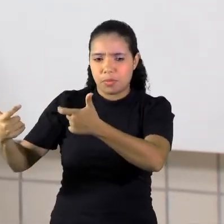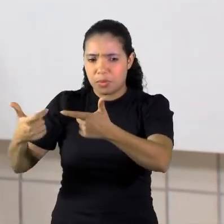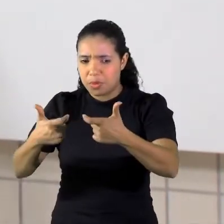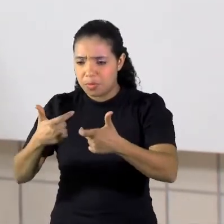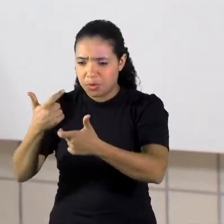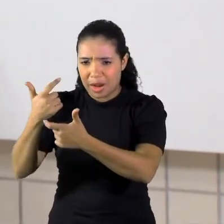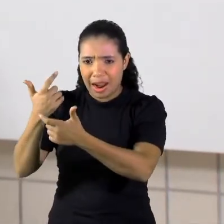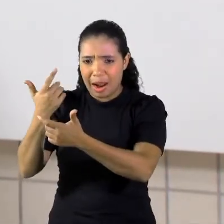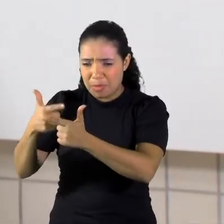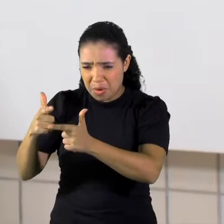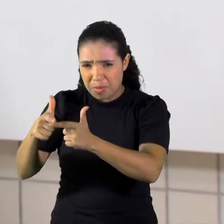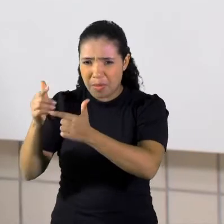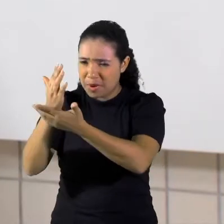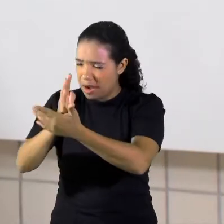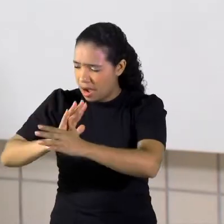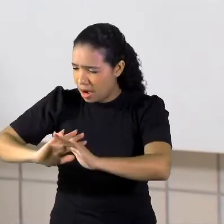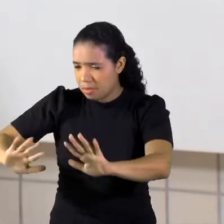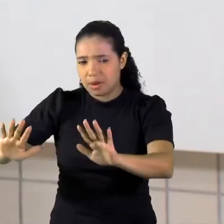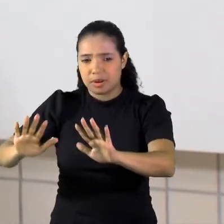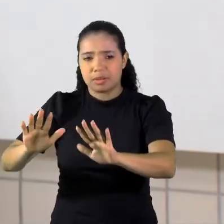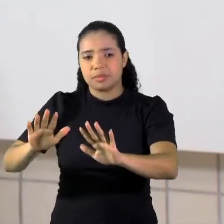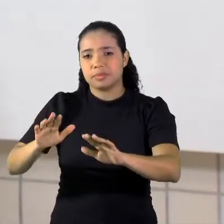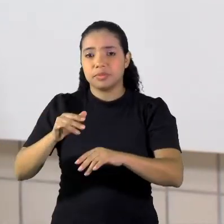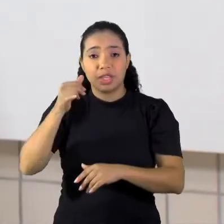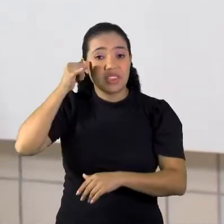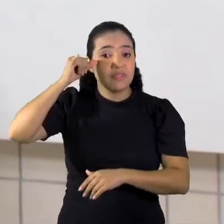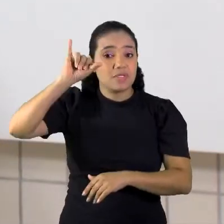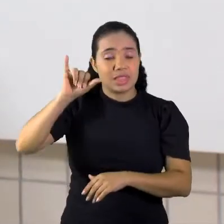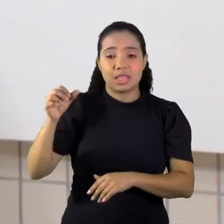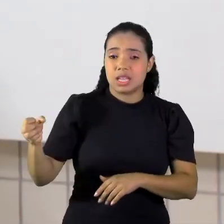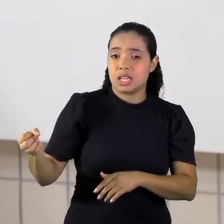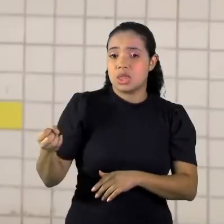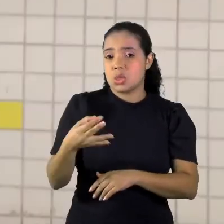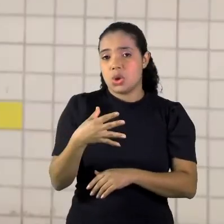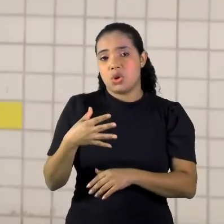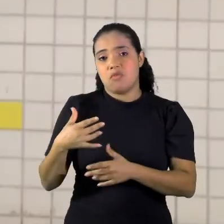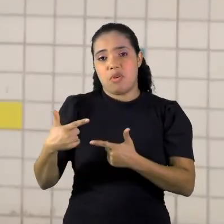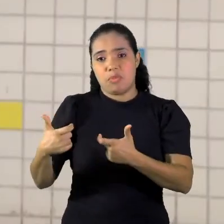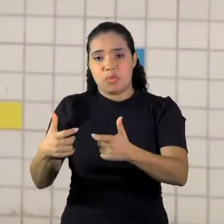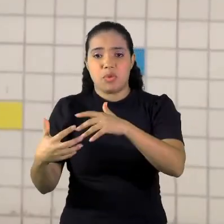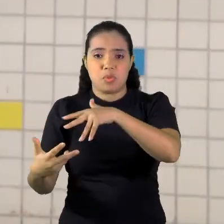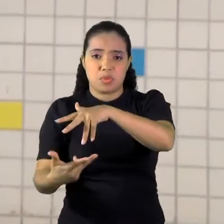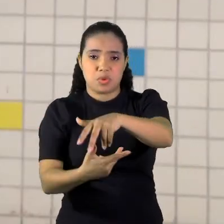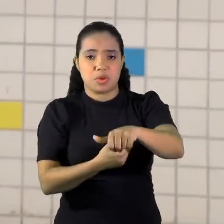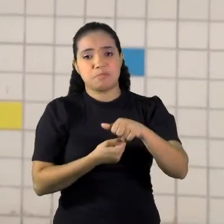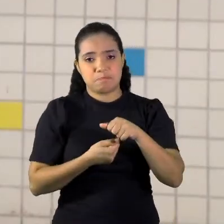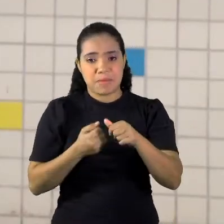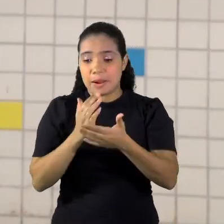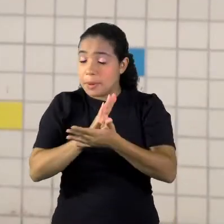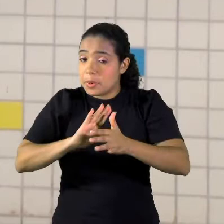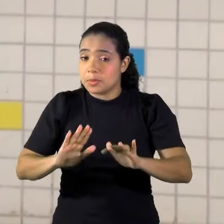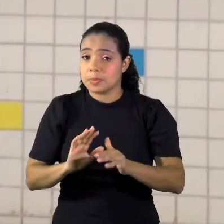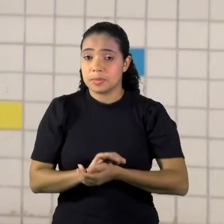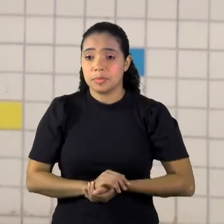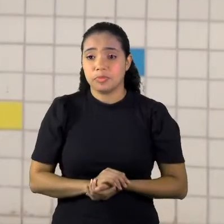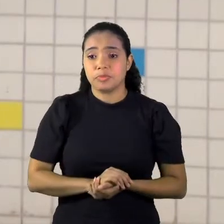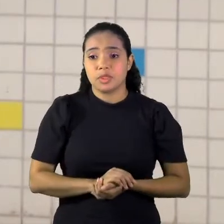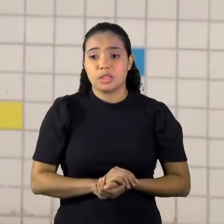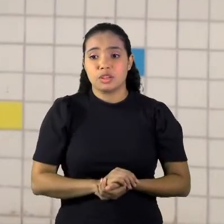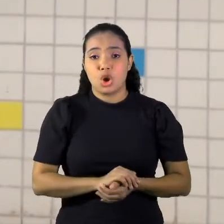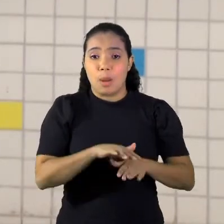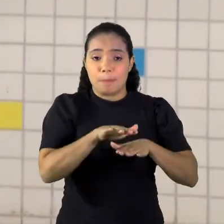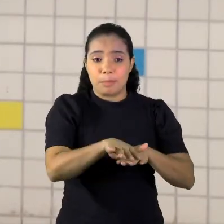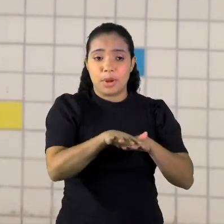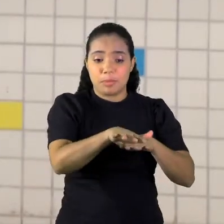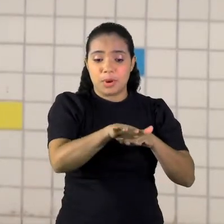internacionais, evitando novas guerras mundiais. As tropas, chamadas tropas